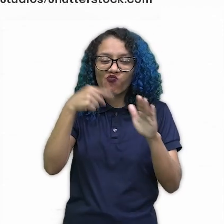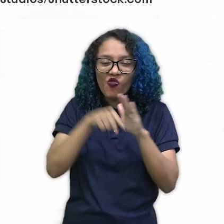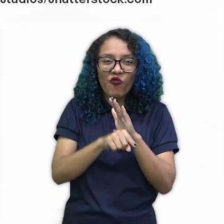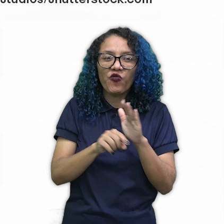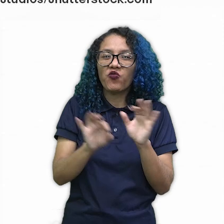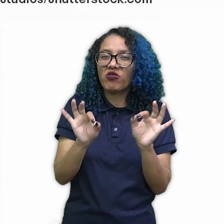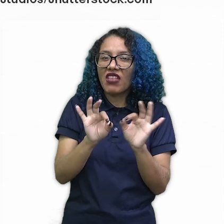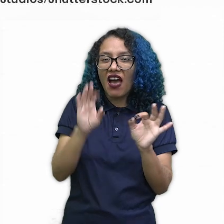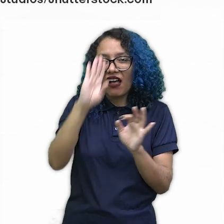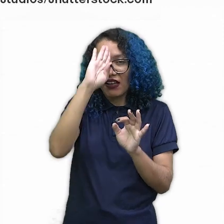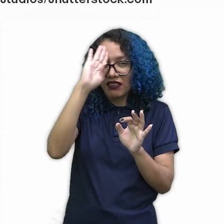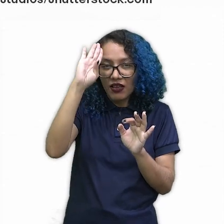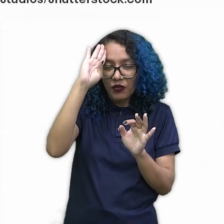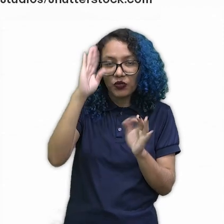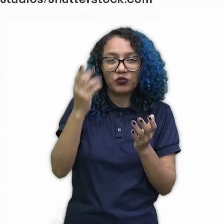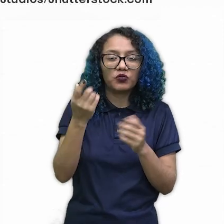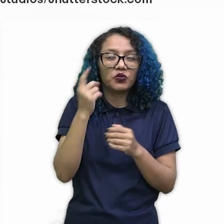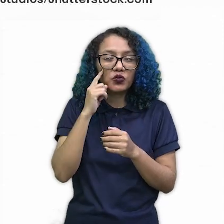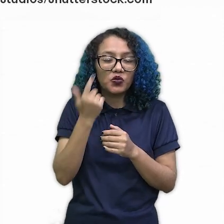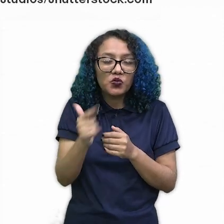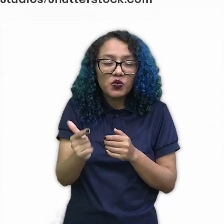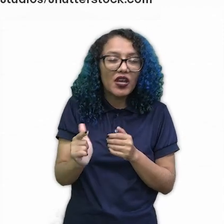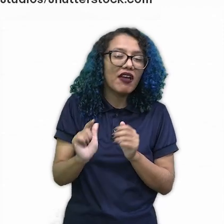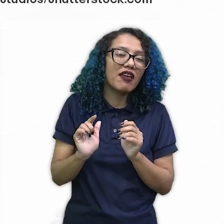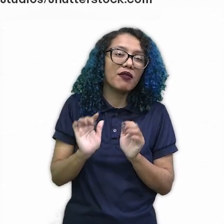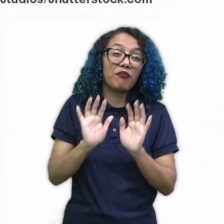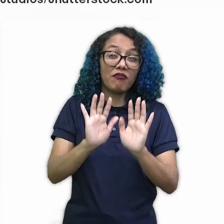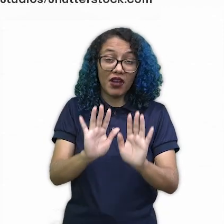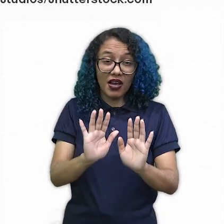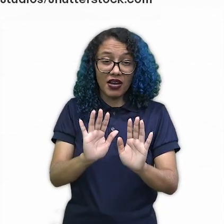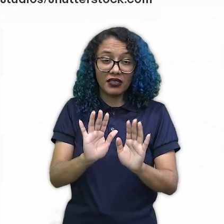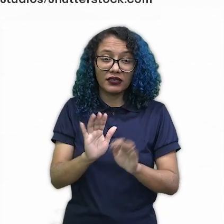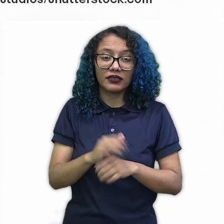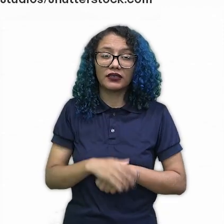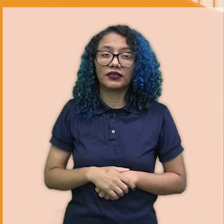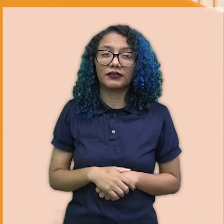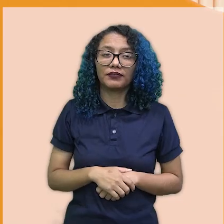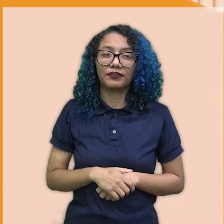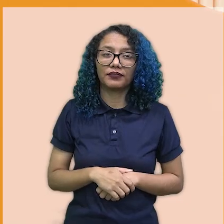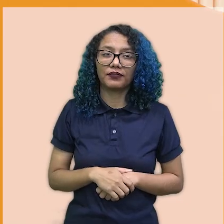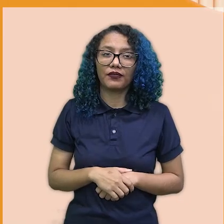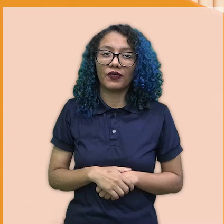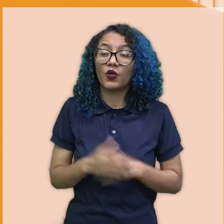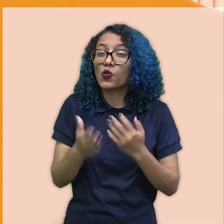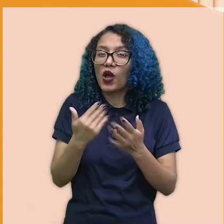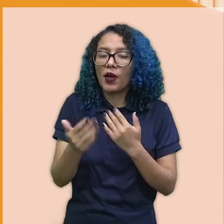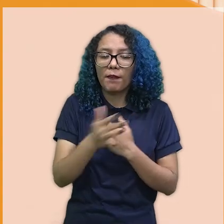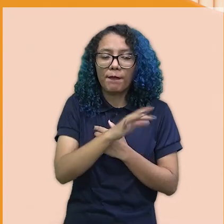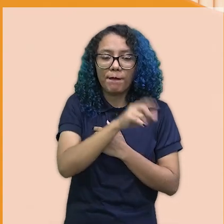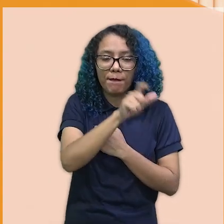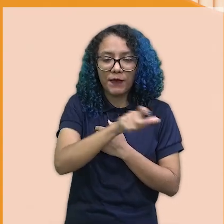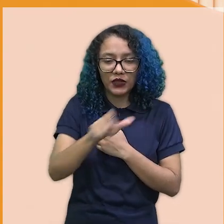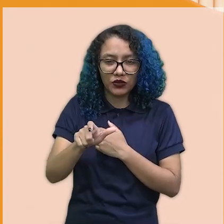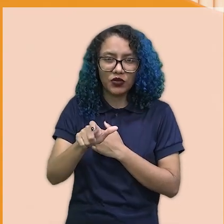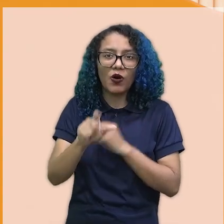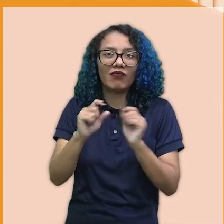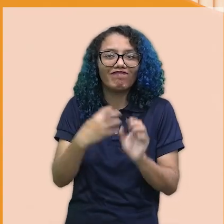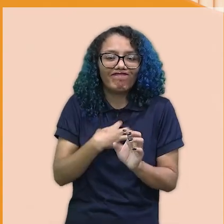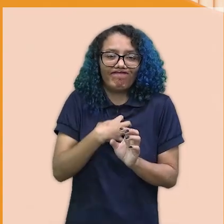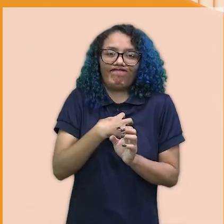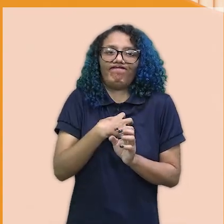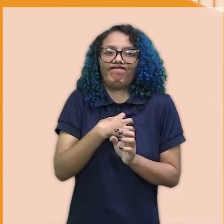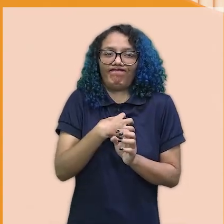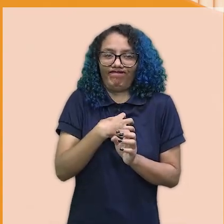isso, acadêmico sobre isso, científico sobre isso, mas qualquer pessoa, né, ela sente